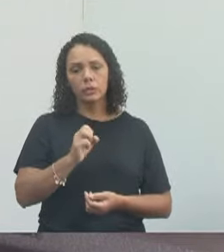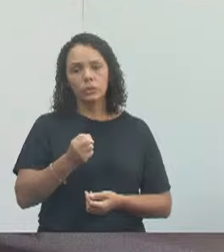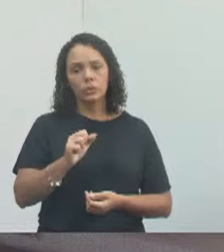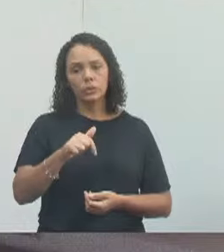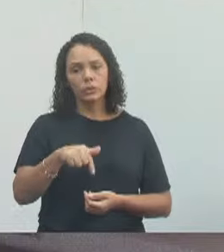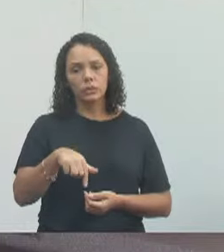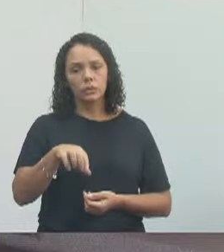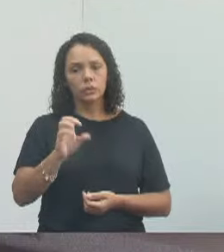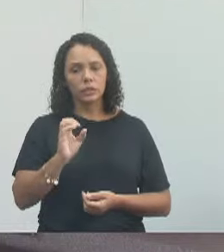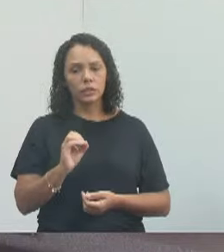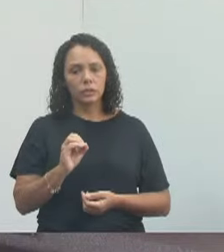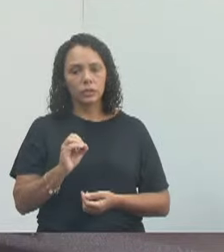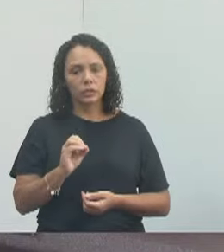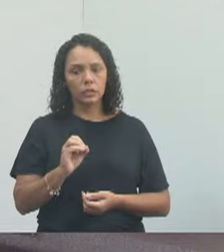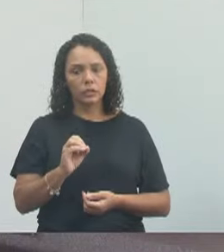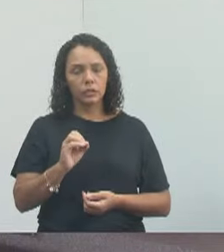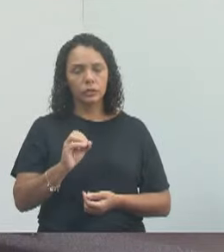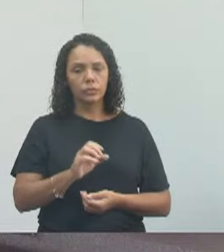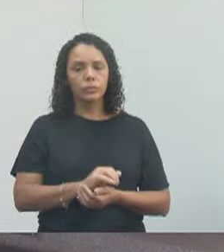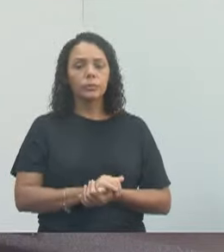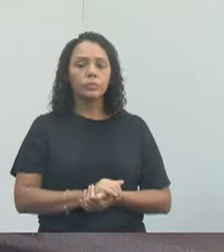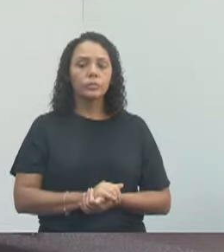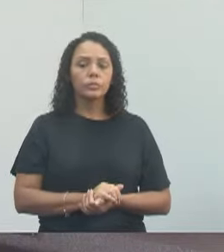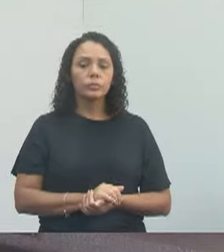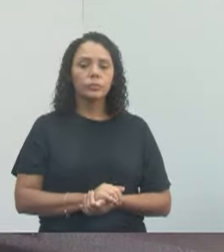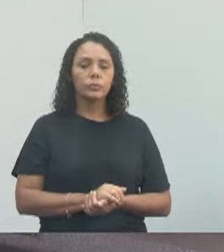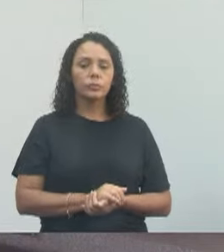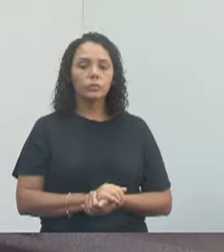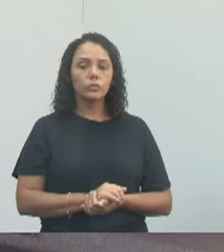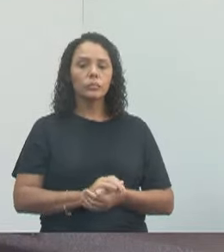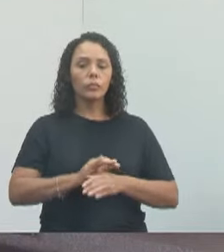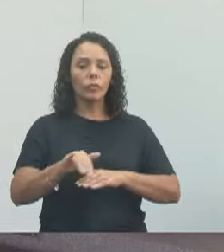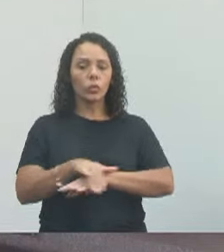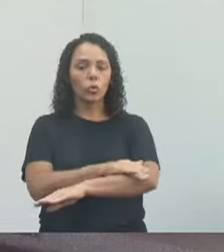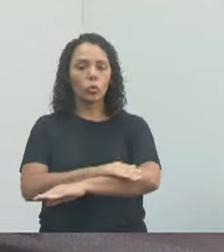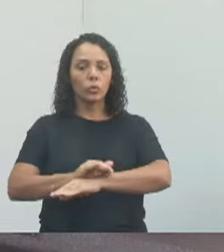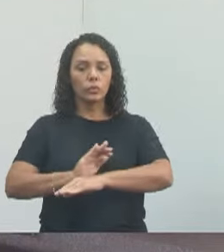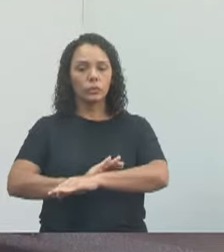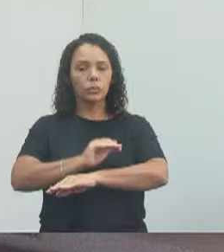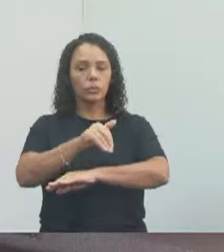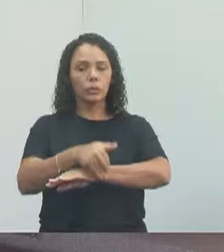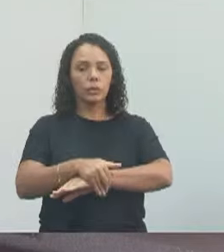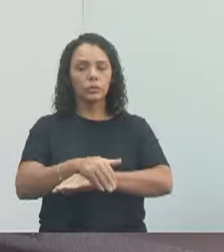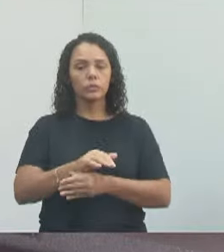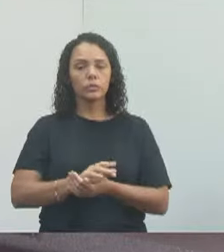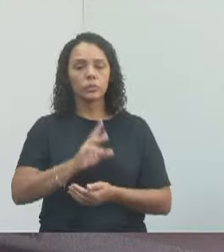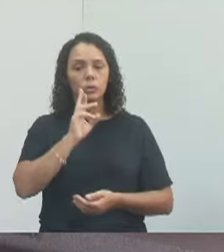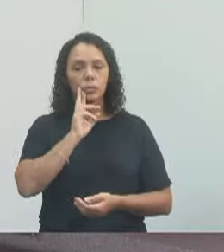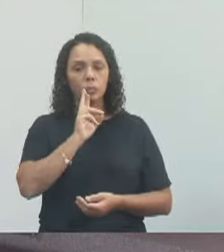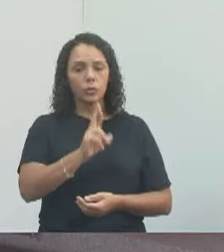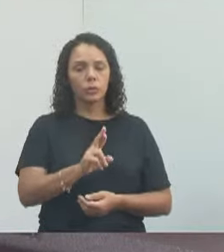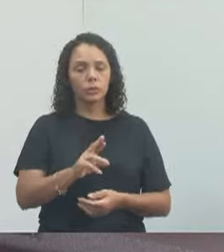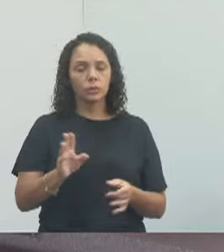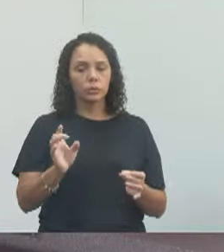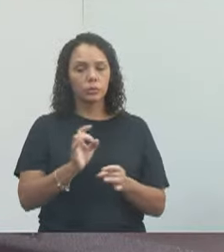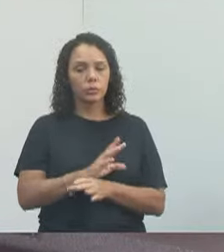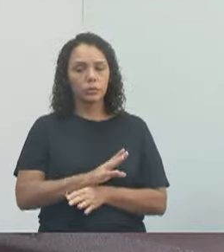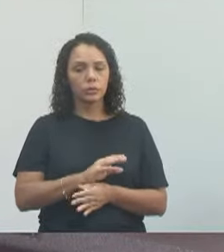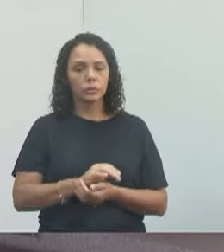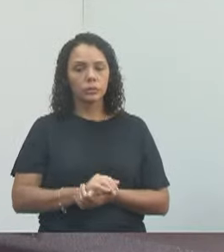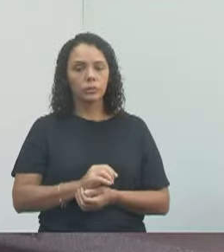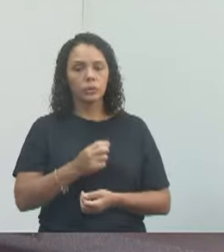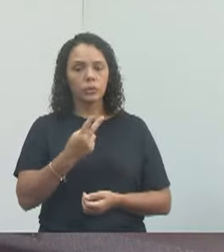70/2022 de 26/03 de2022 lombada envia resposta protocolo respondido